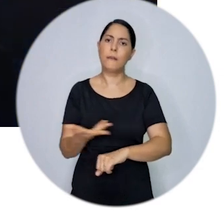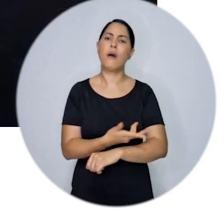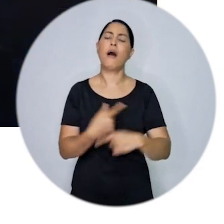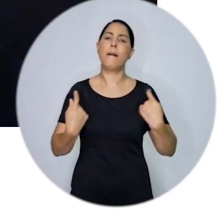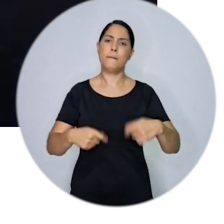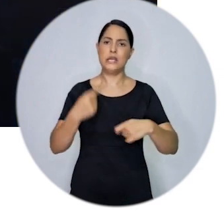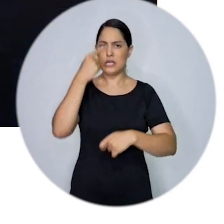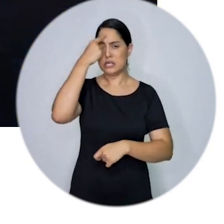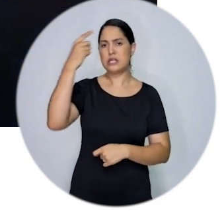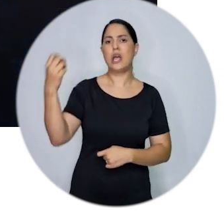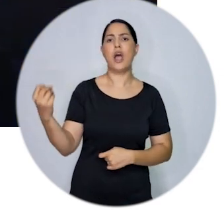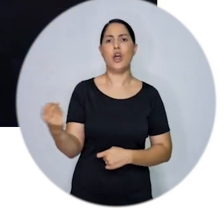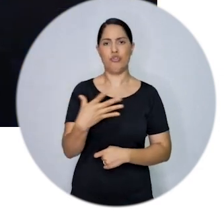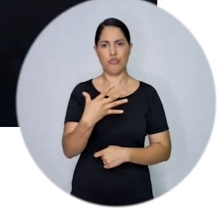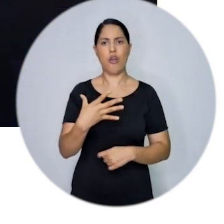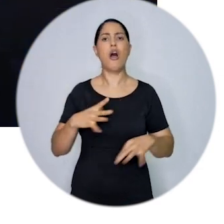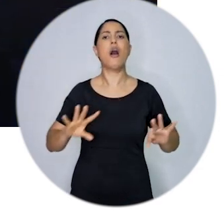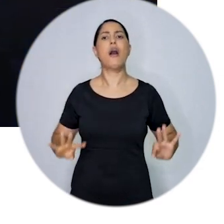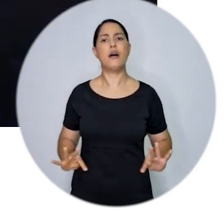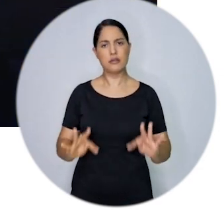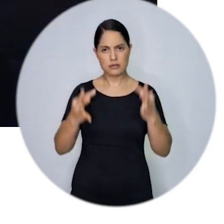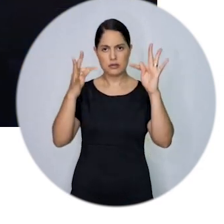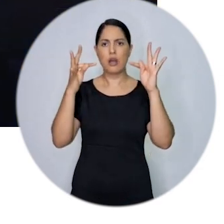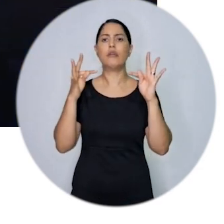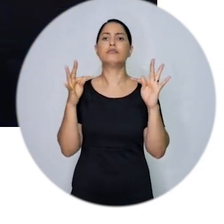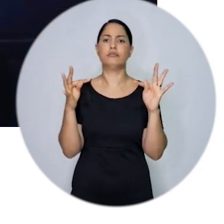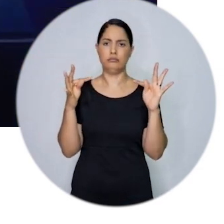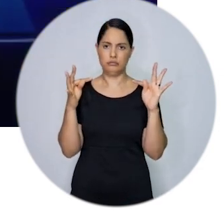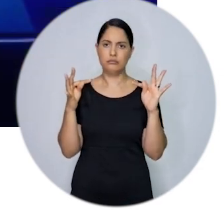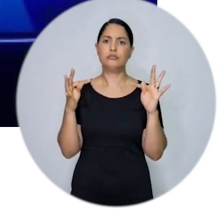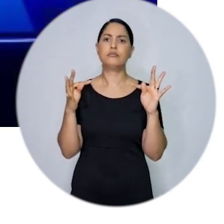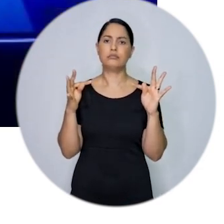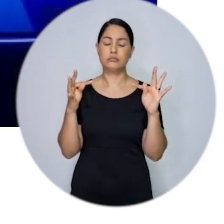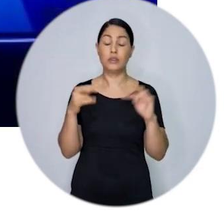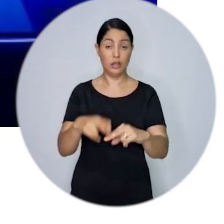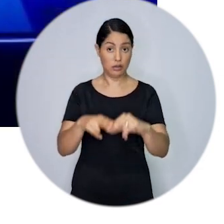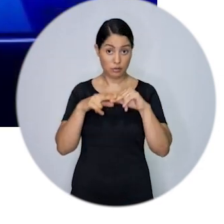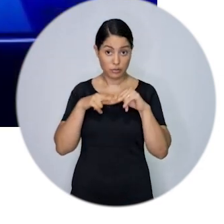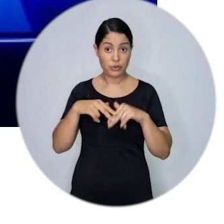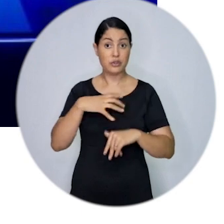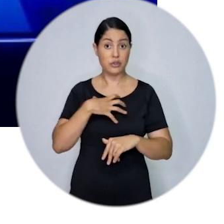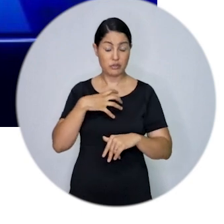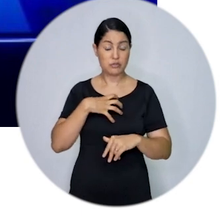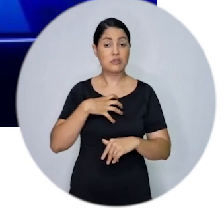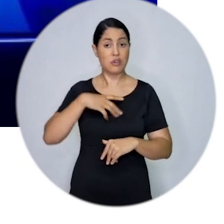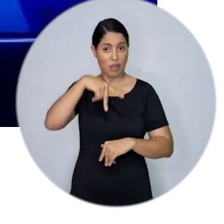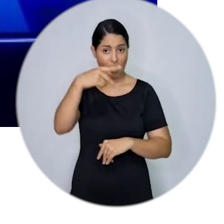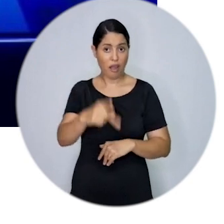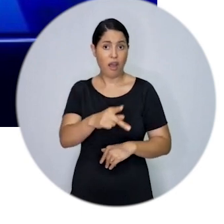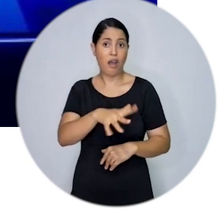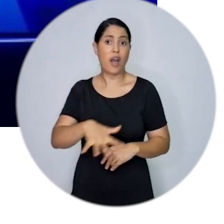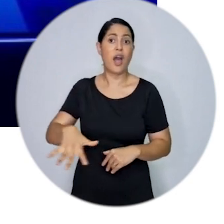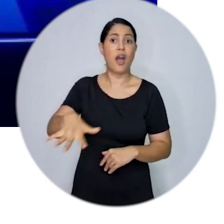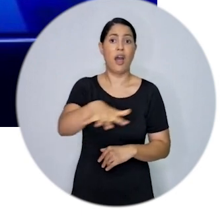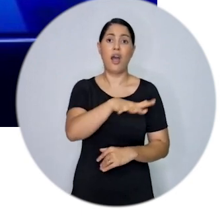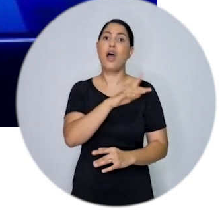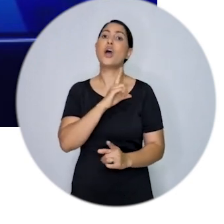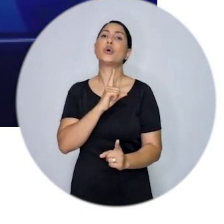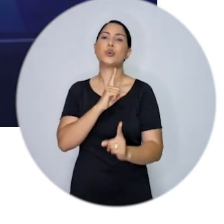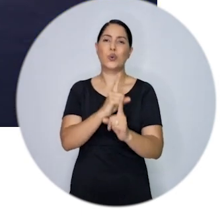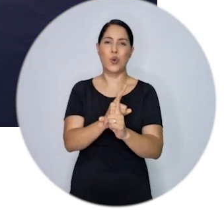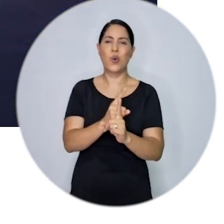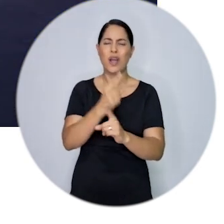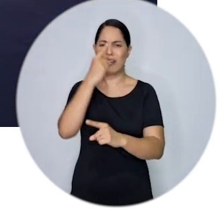celeridade, com gestão de inovação, com tecnologia. Portanto, esse é um encontro que